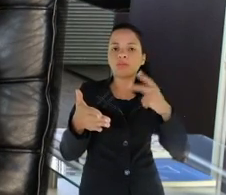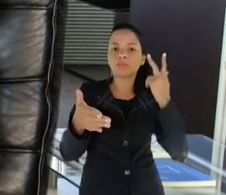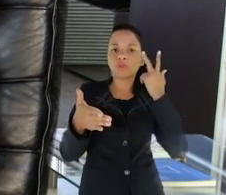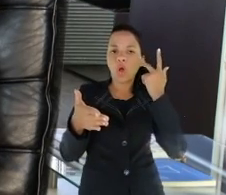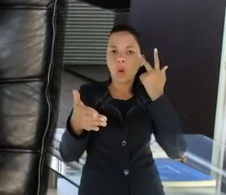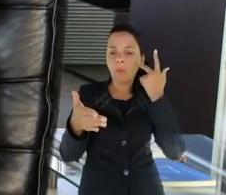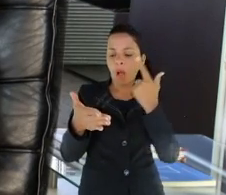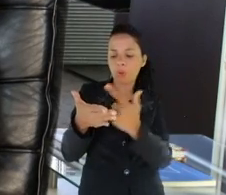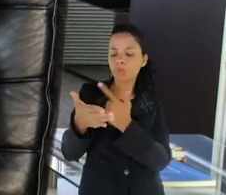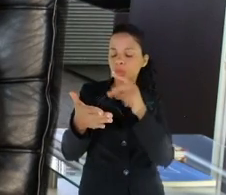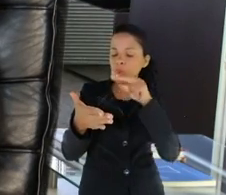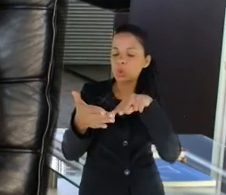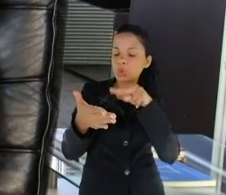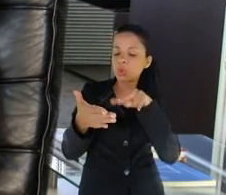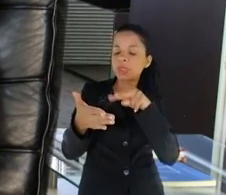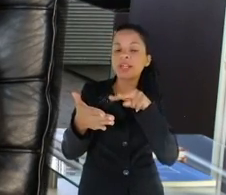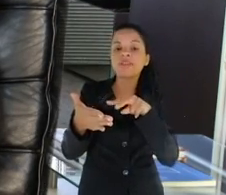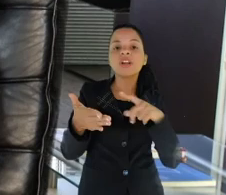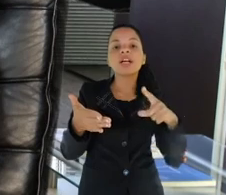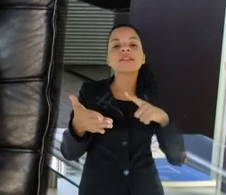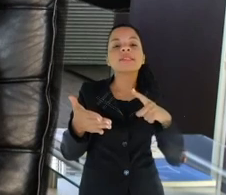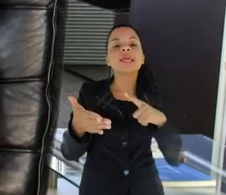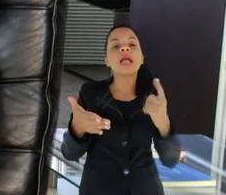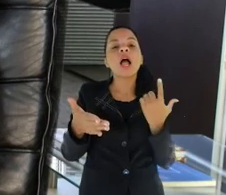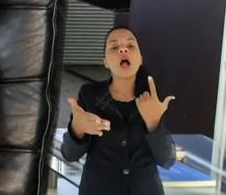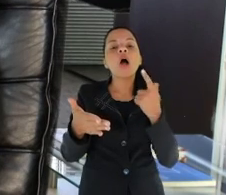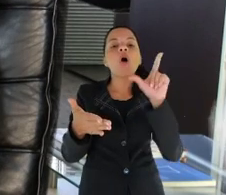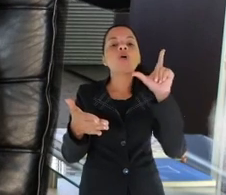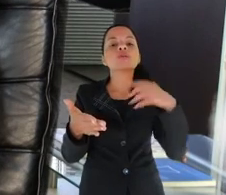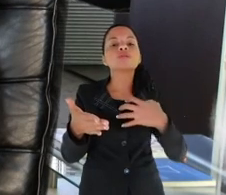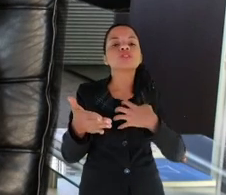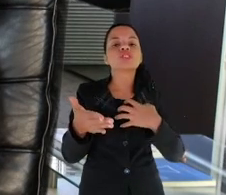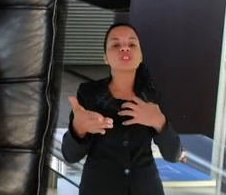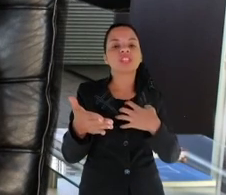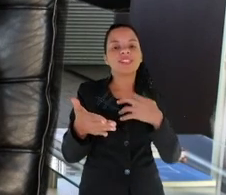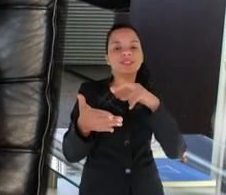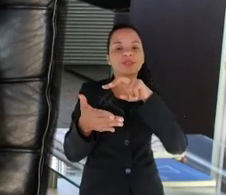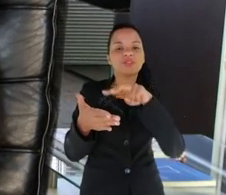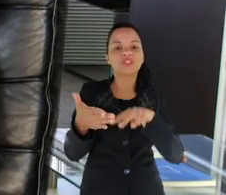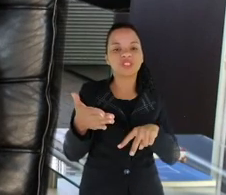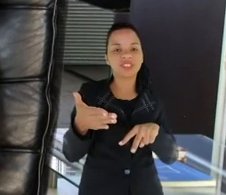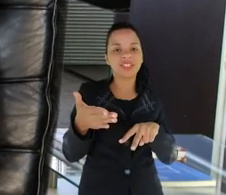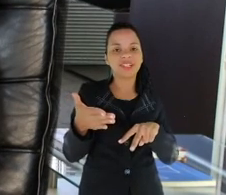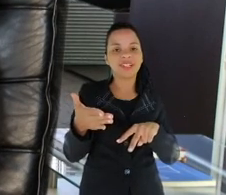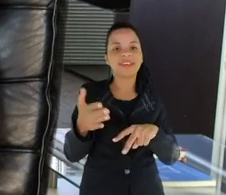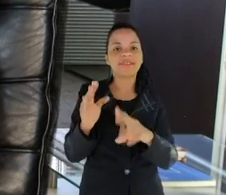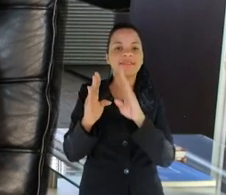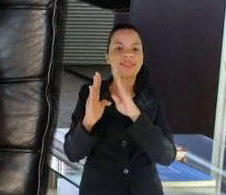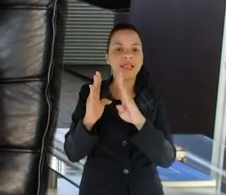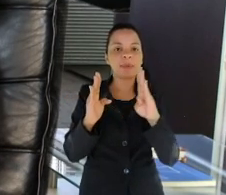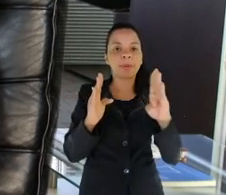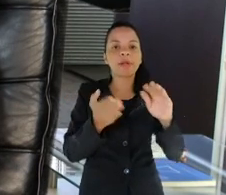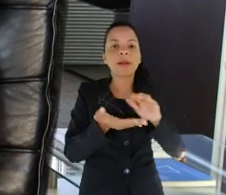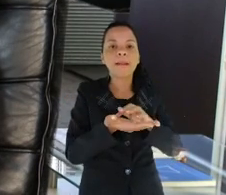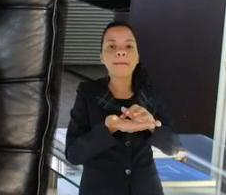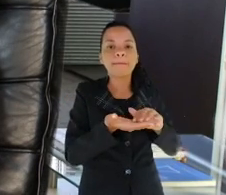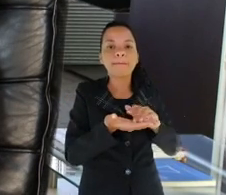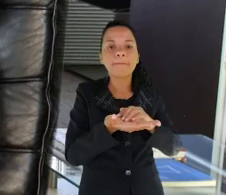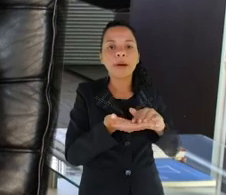livro, existem outras formas de leituras. Em nossa Biblioteca Braille Dorina